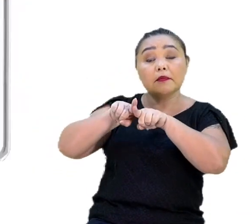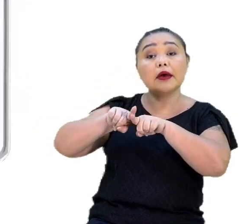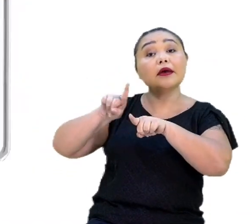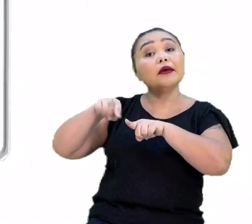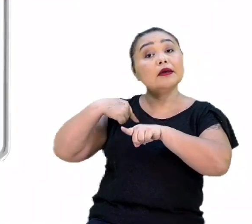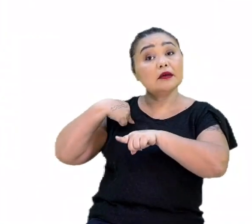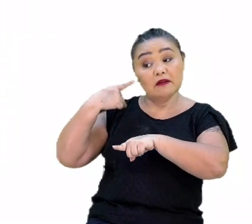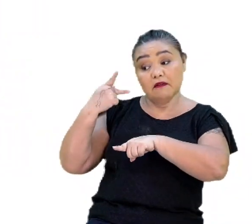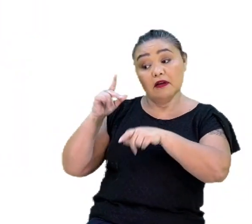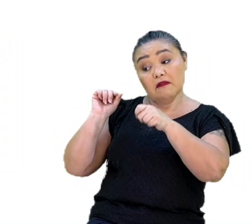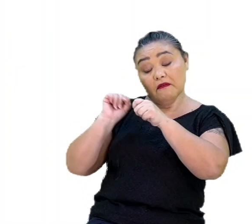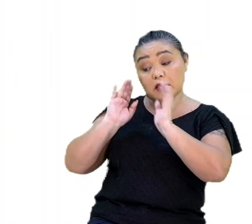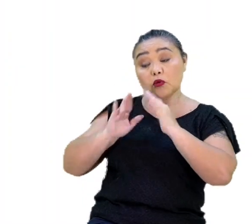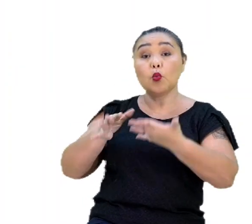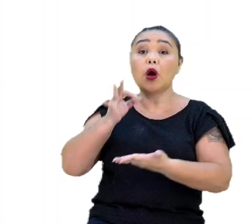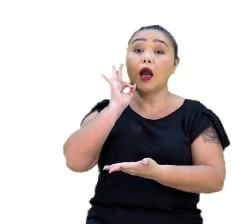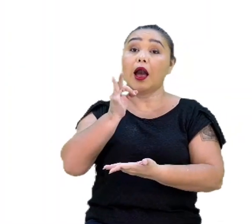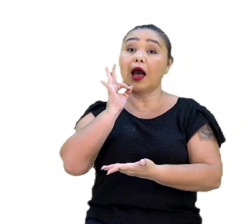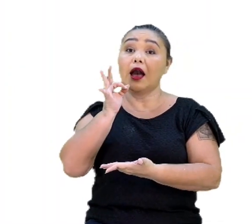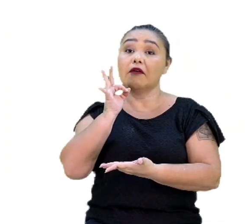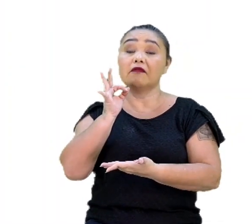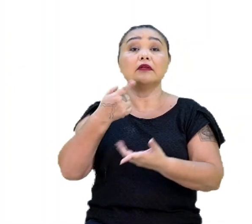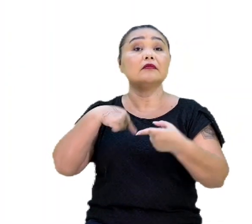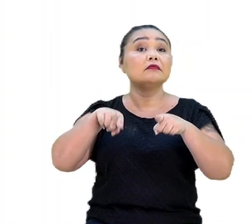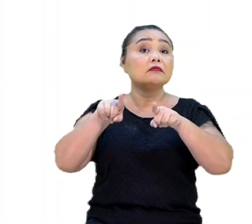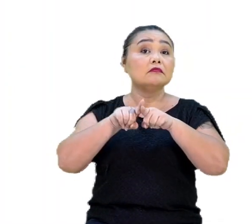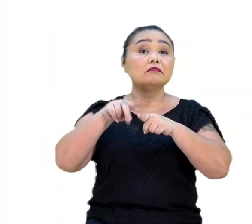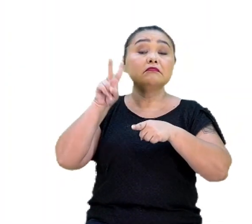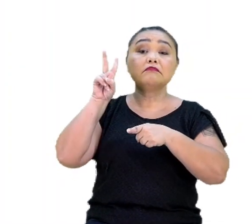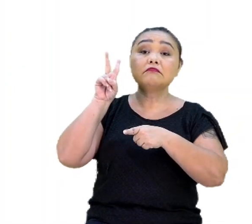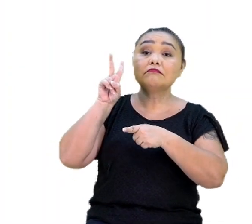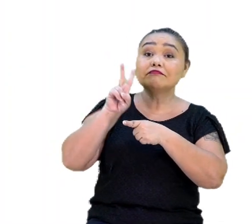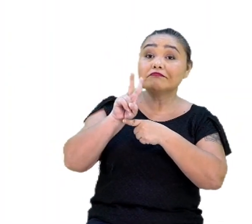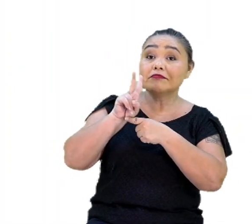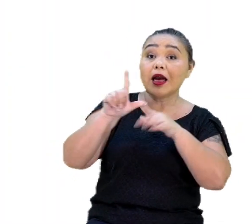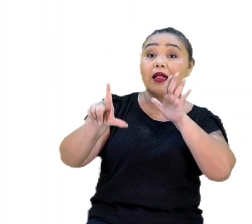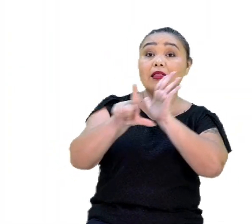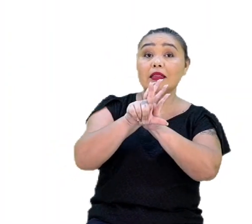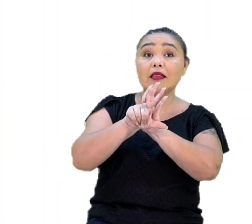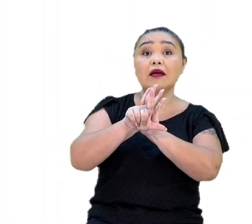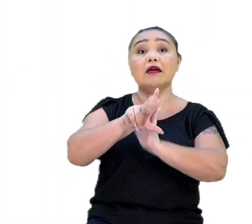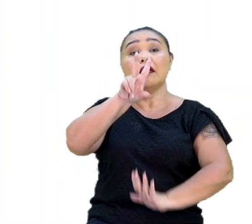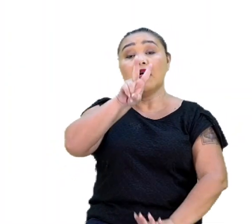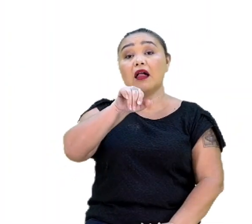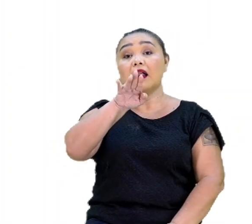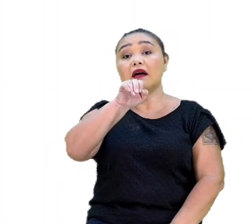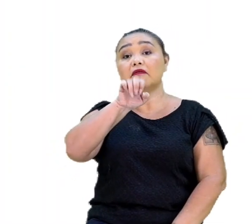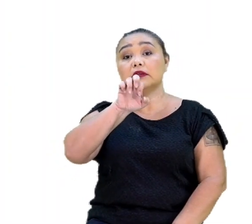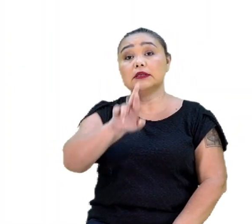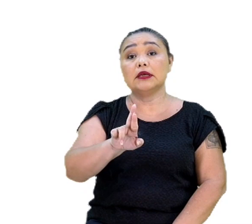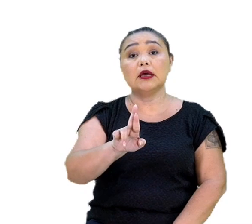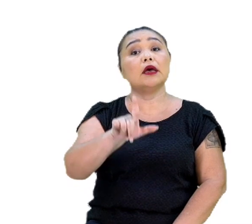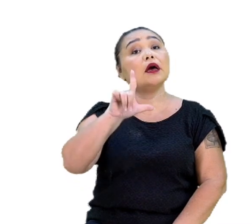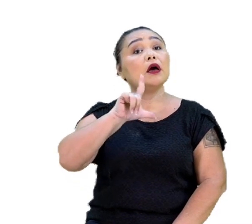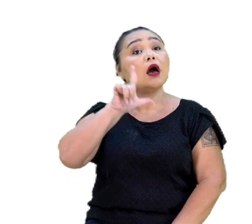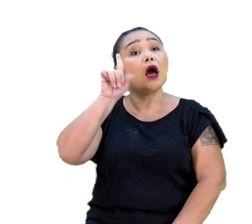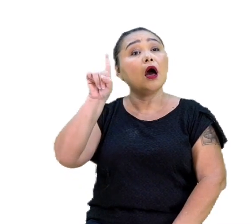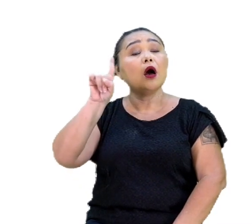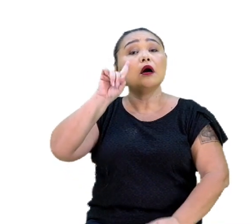café. E a lei das conservações da massa, a gente tem aqui a lei de Lavoisier, que diz que a